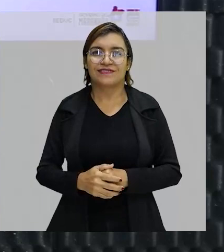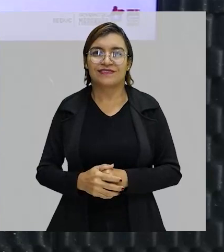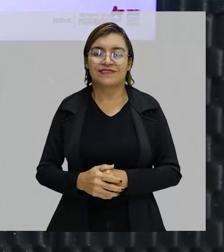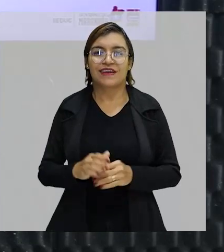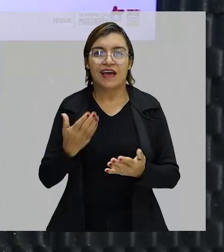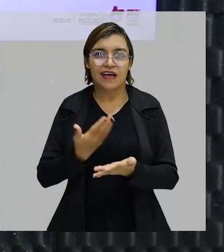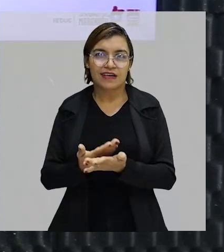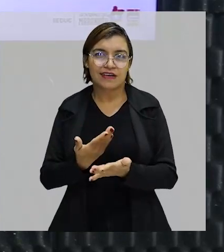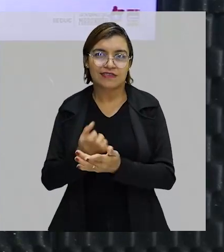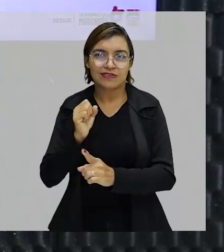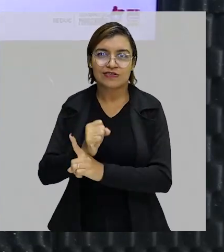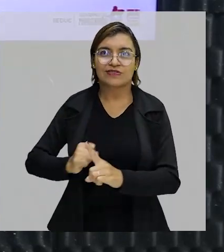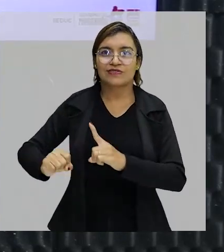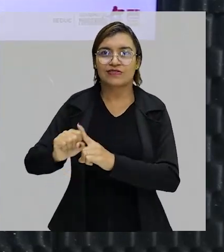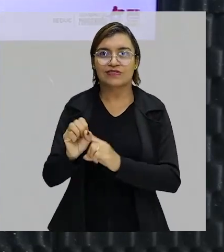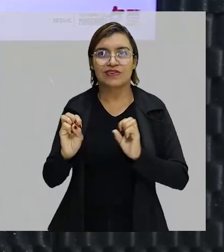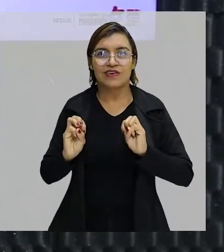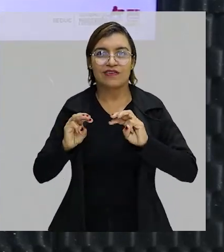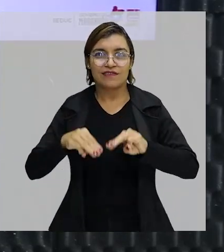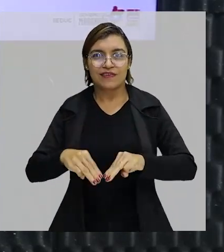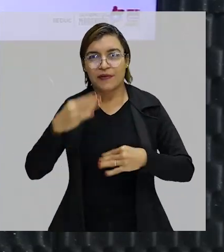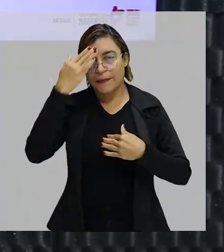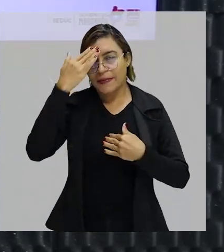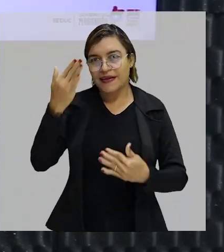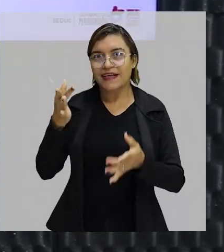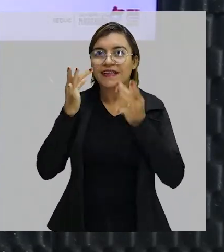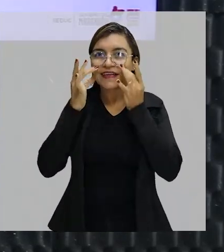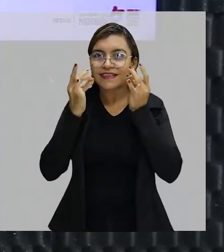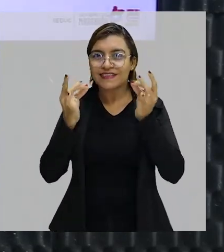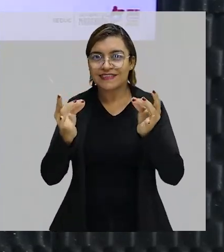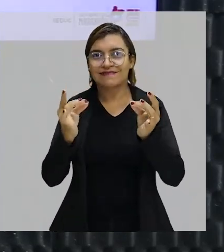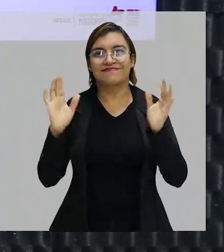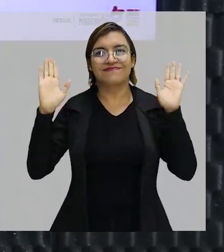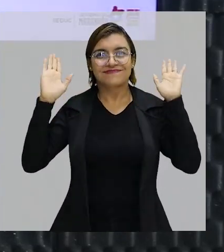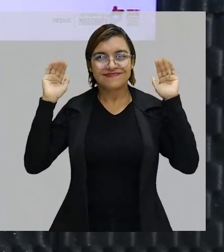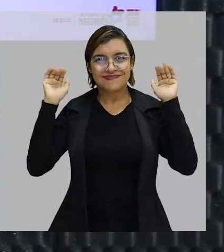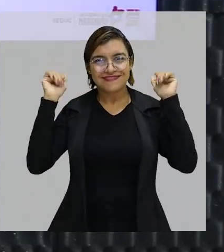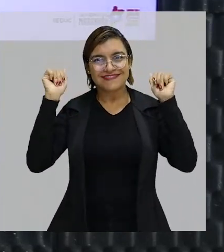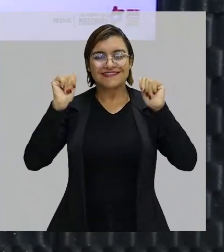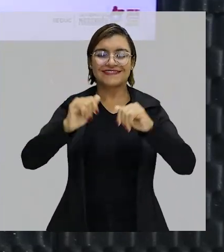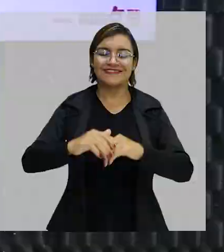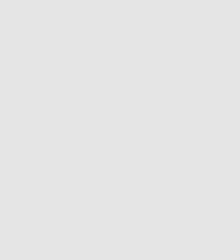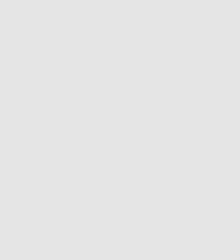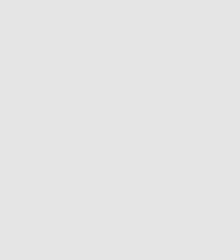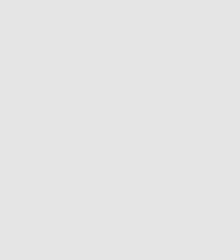mais uma aula de Sociologia. Muito obrigado pela atenção e até a próxima aula. Tchau, tchau.